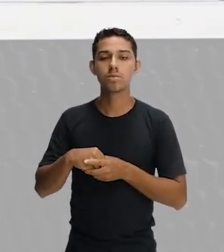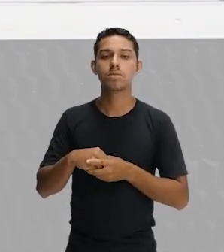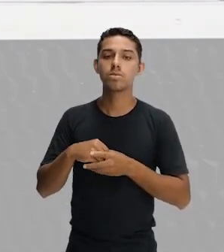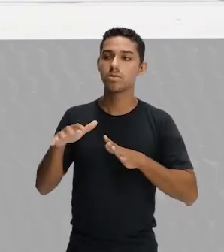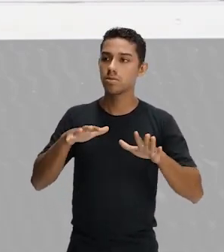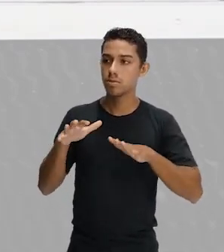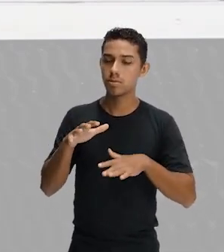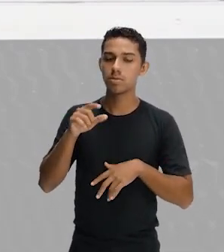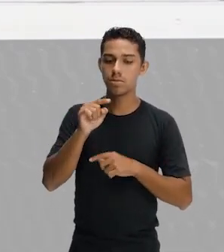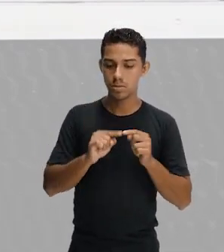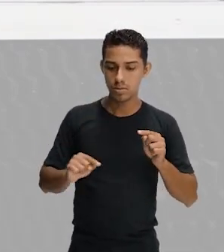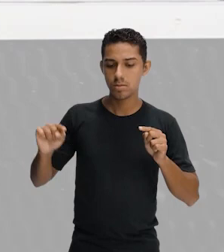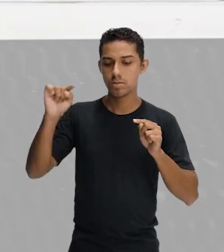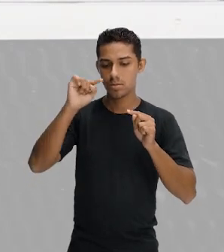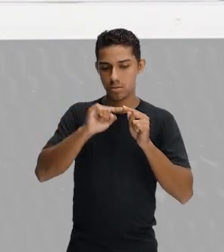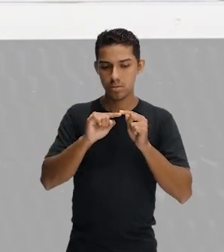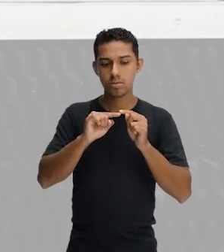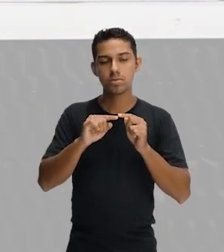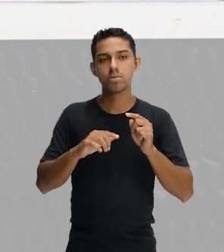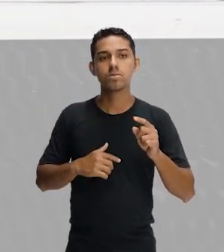circular, depois que ele sai